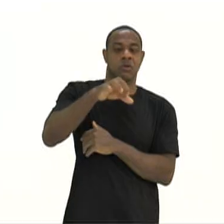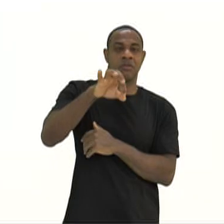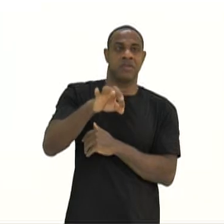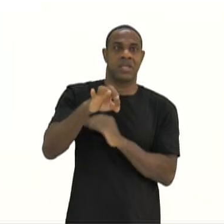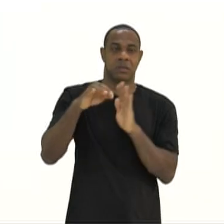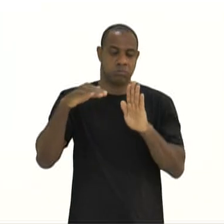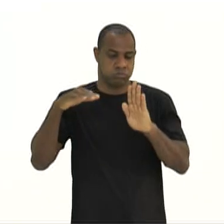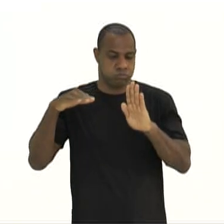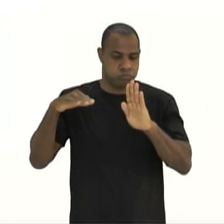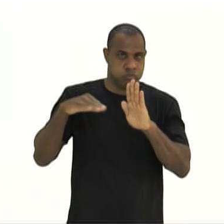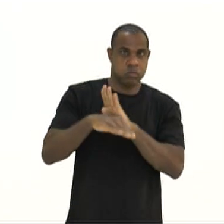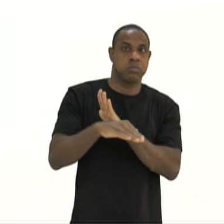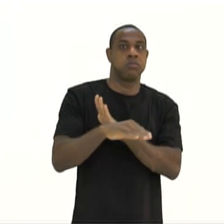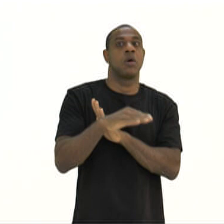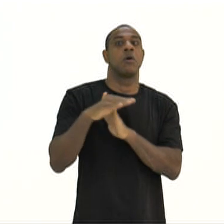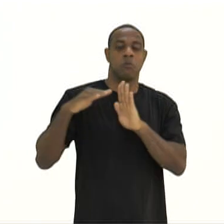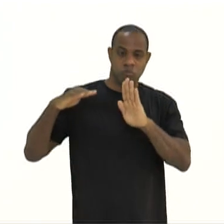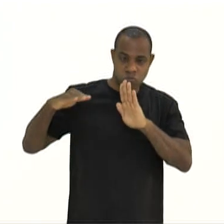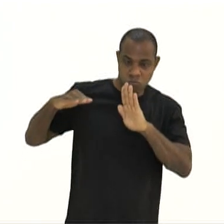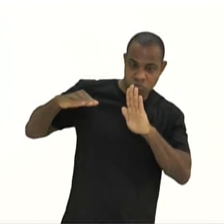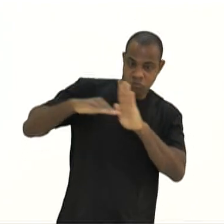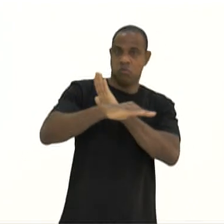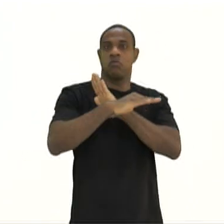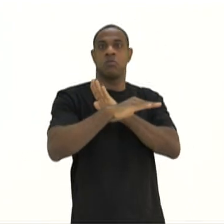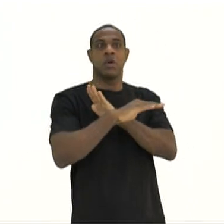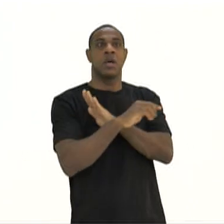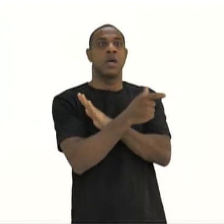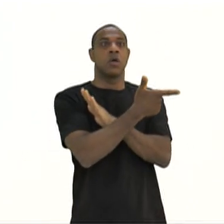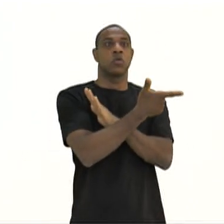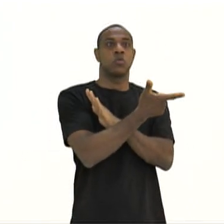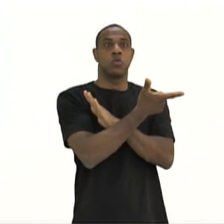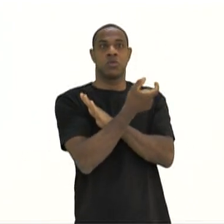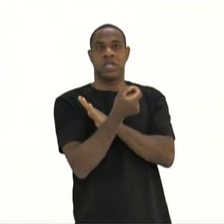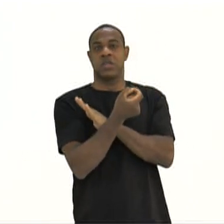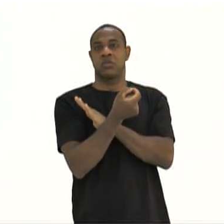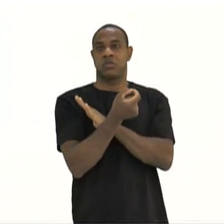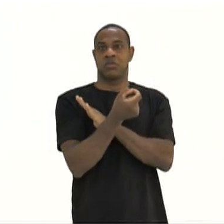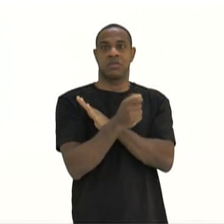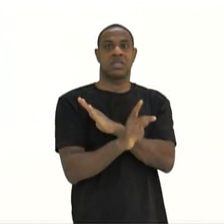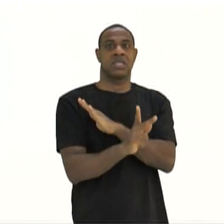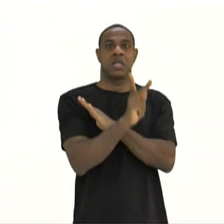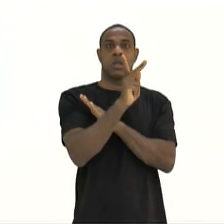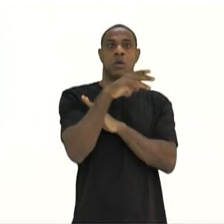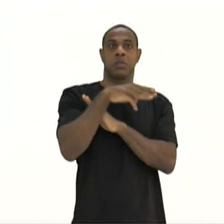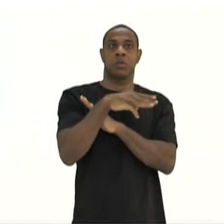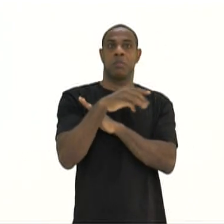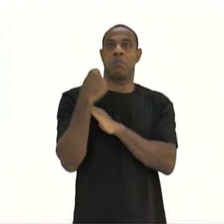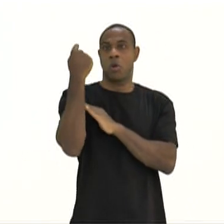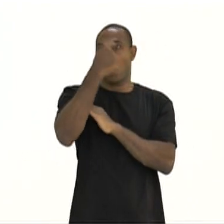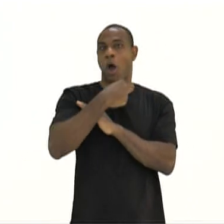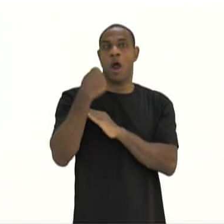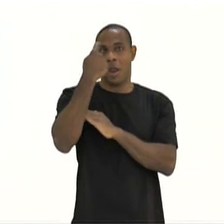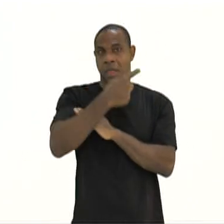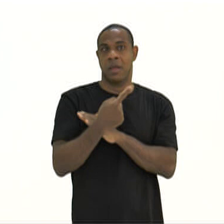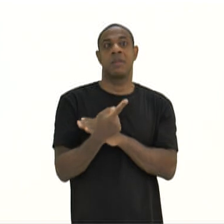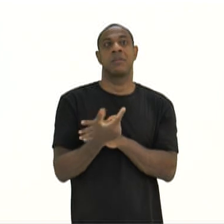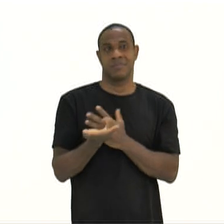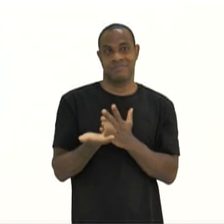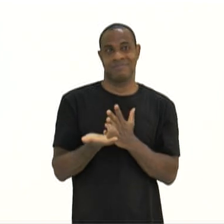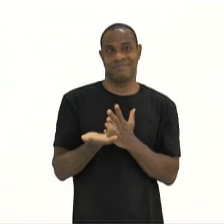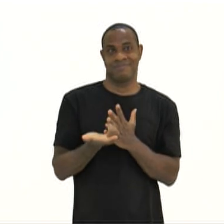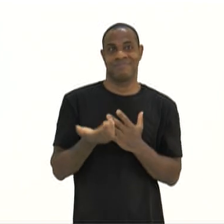para 290 km por hora em apenas 5 segundos. Isso significa